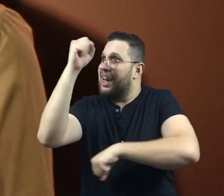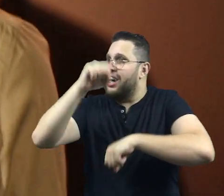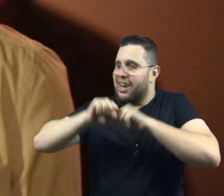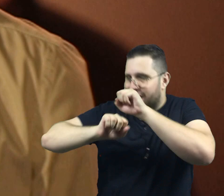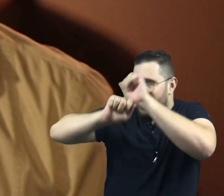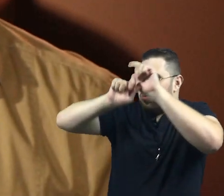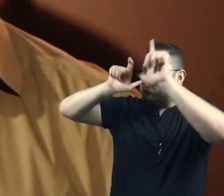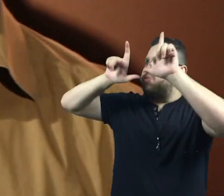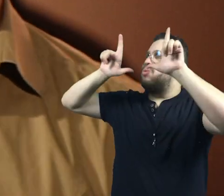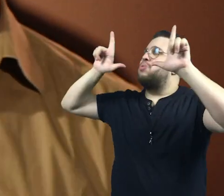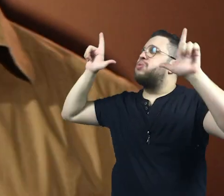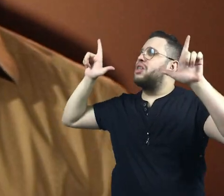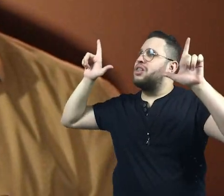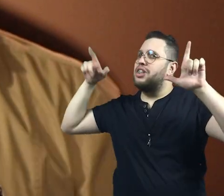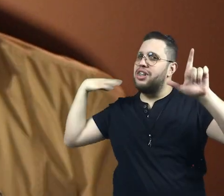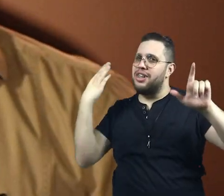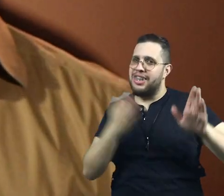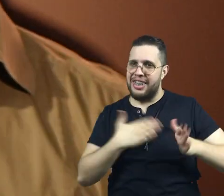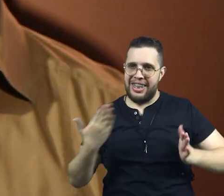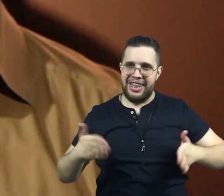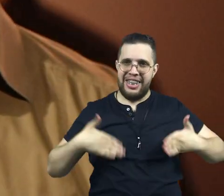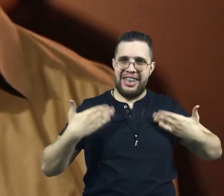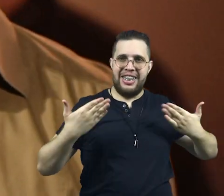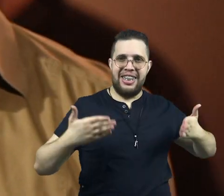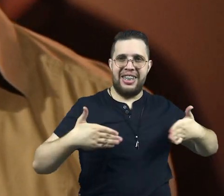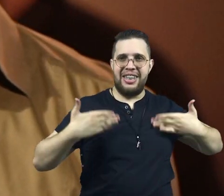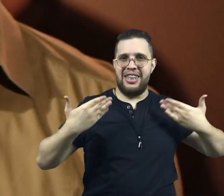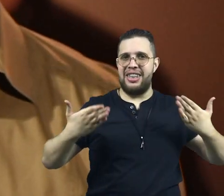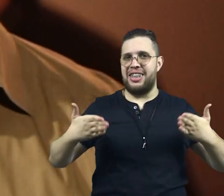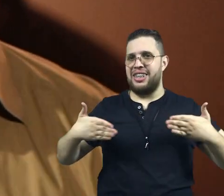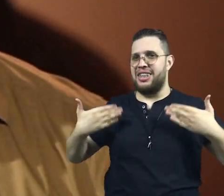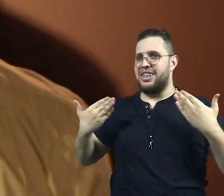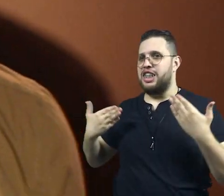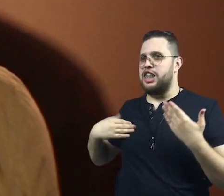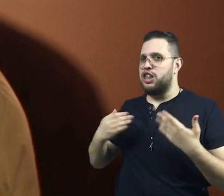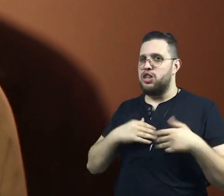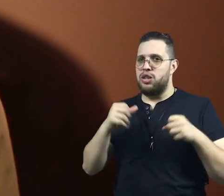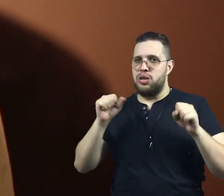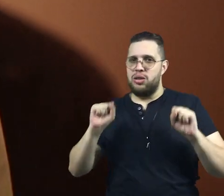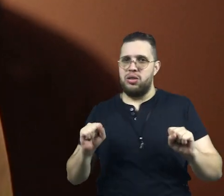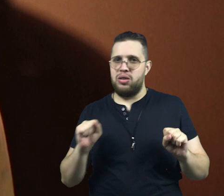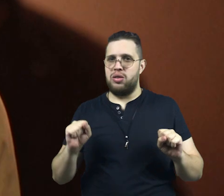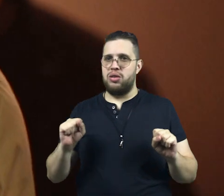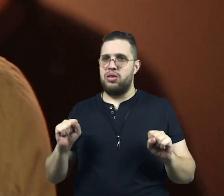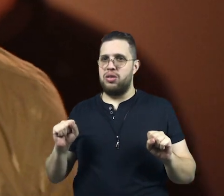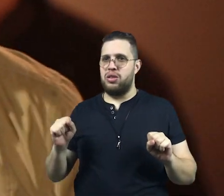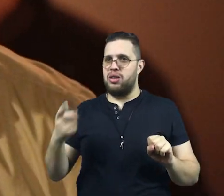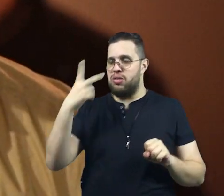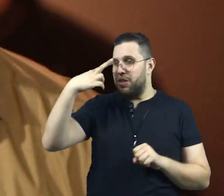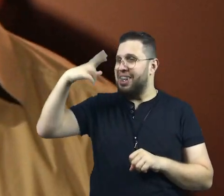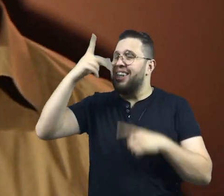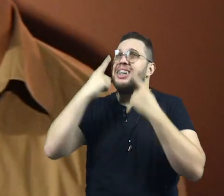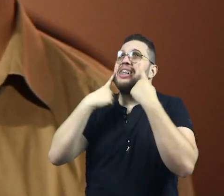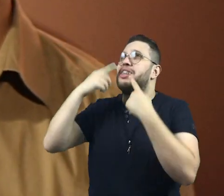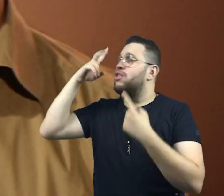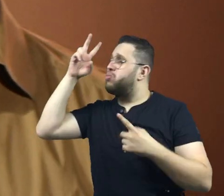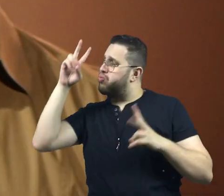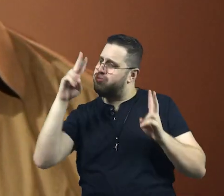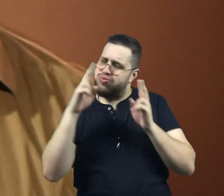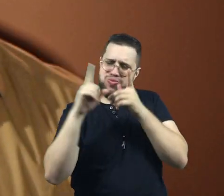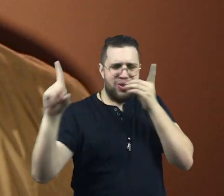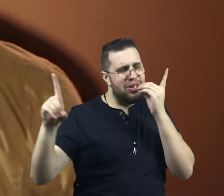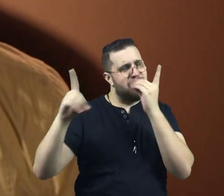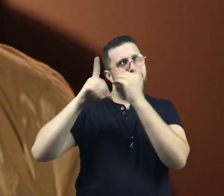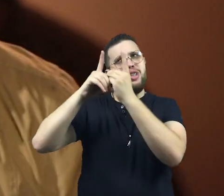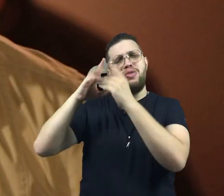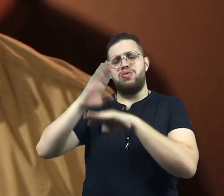estava esperando Deus falar, pode sair do castigo. Ao contrário, Ele vai chegar e enxugar a sua lágrima e dizer, meu filho,